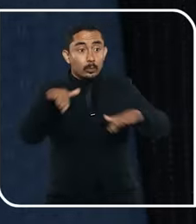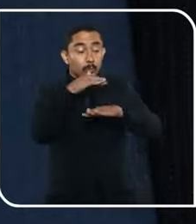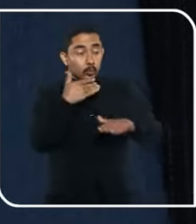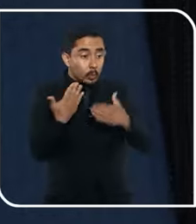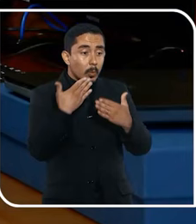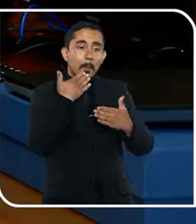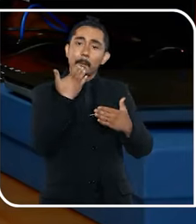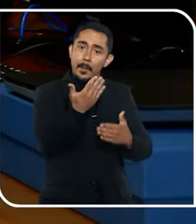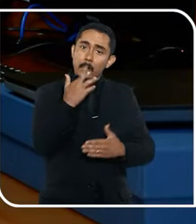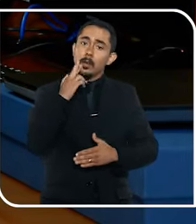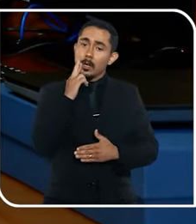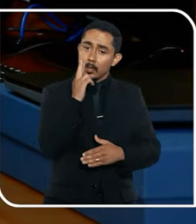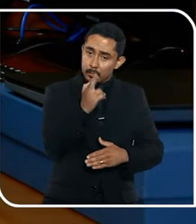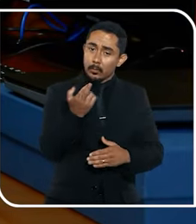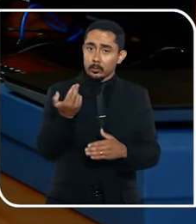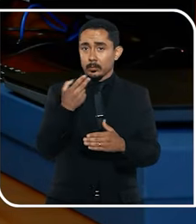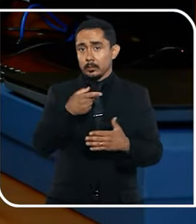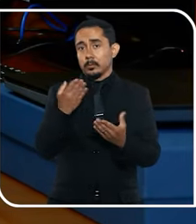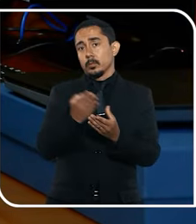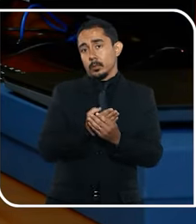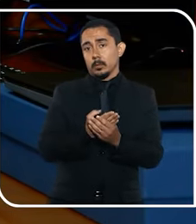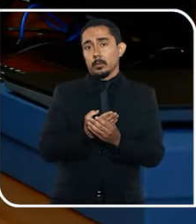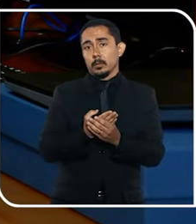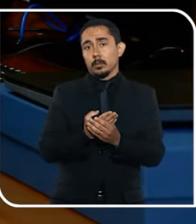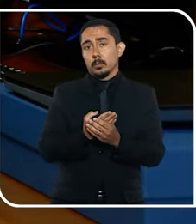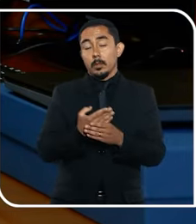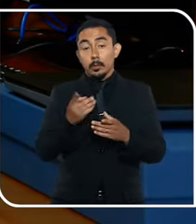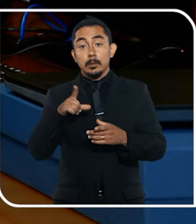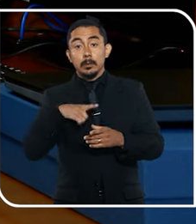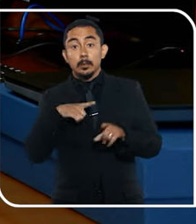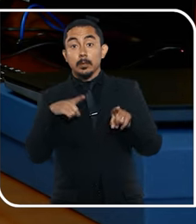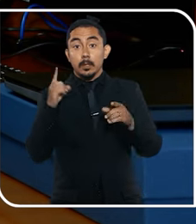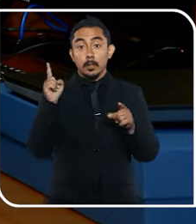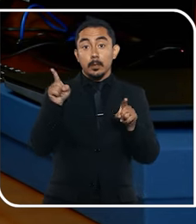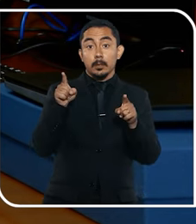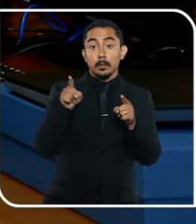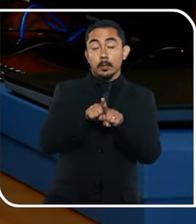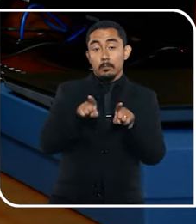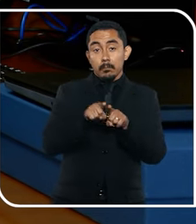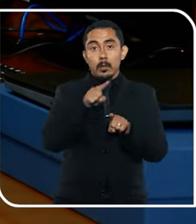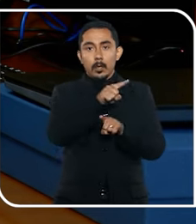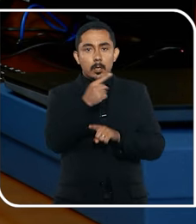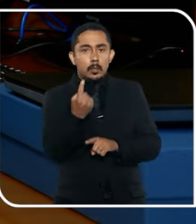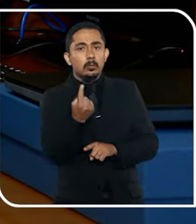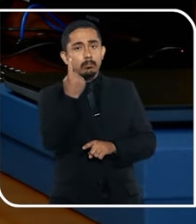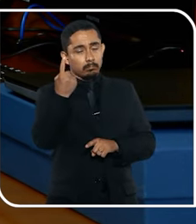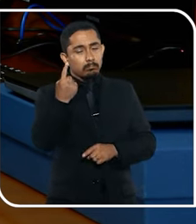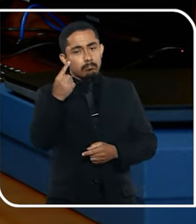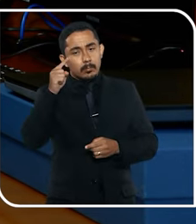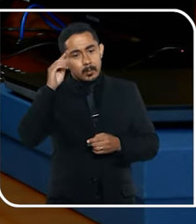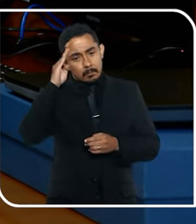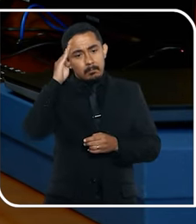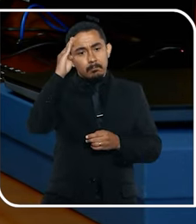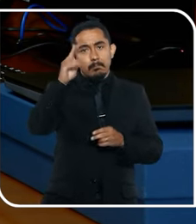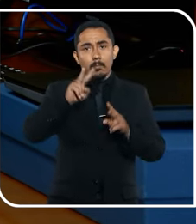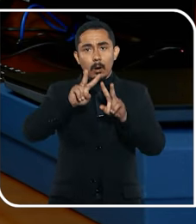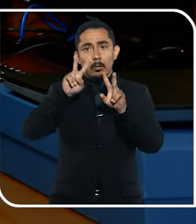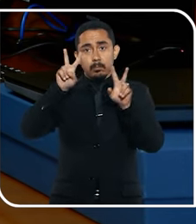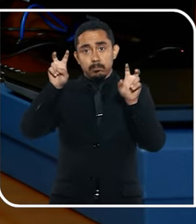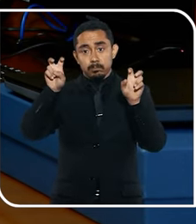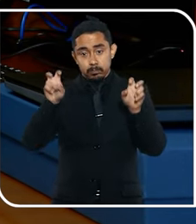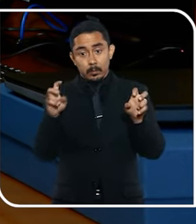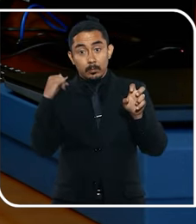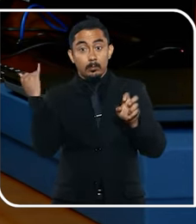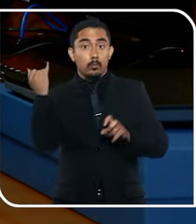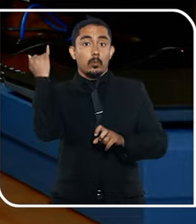Cobra uma resposta em relação a isso. E, inclusive, tem um ponto que é interessante, é importante a gente enfatizar,